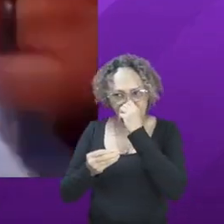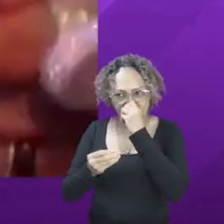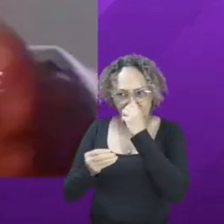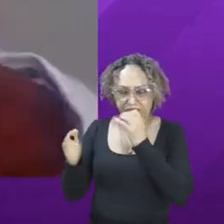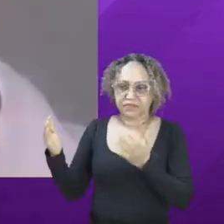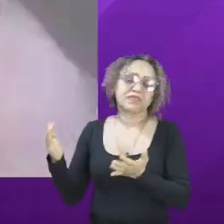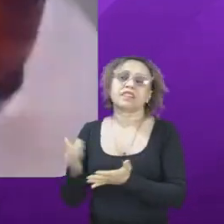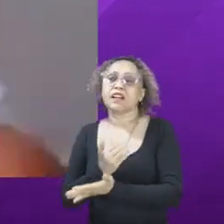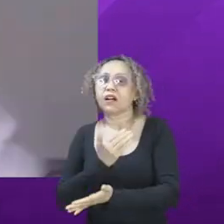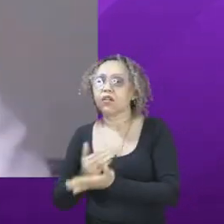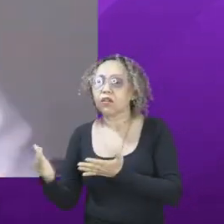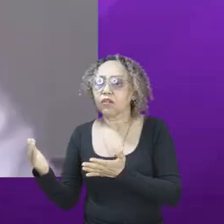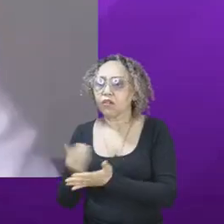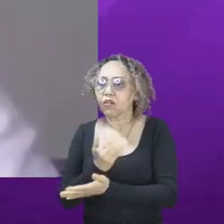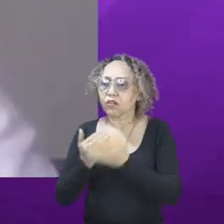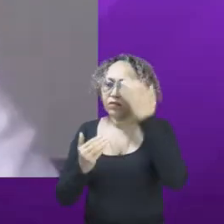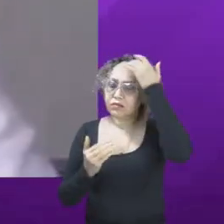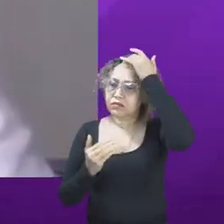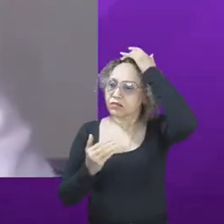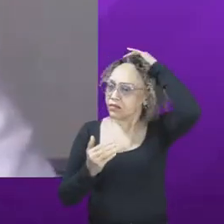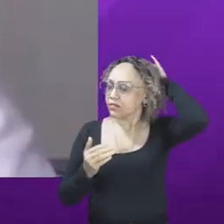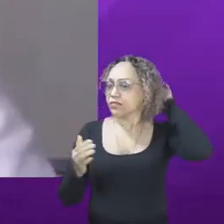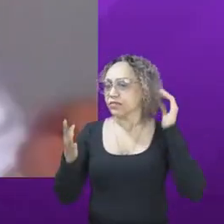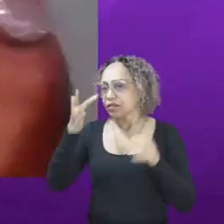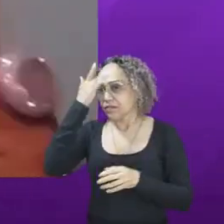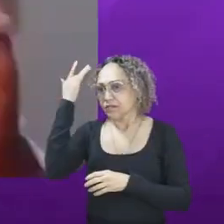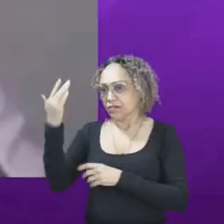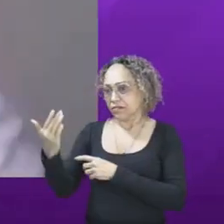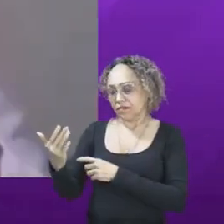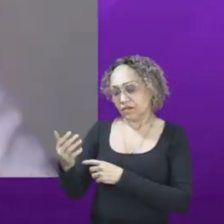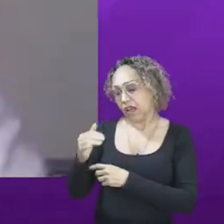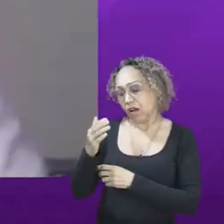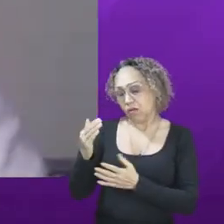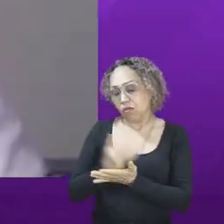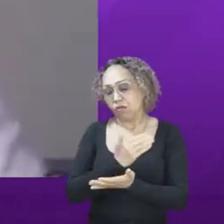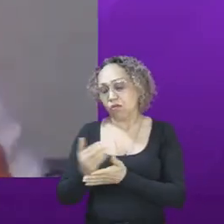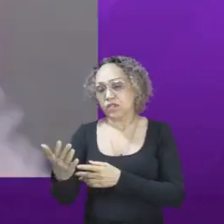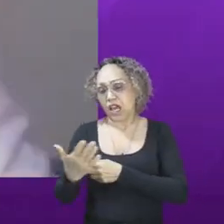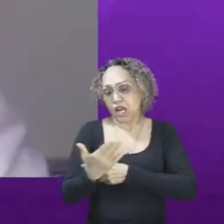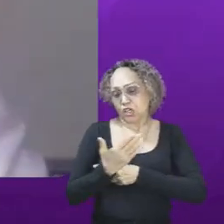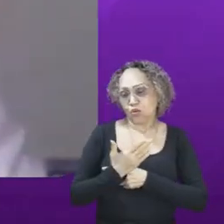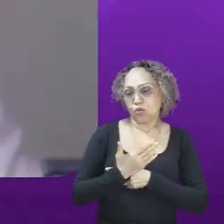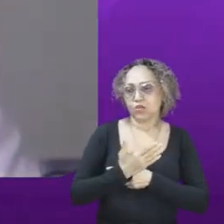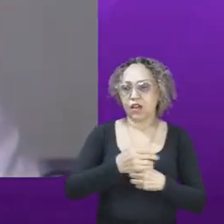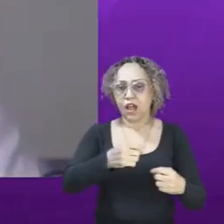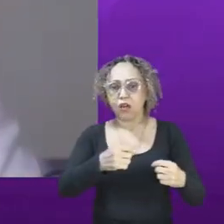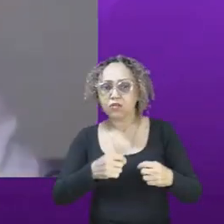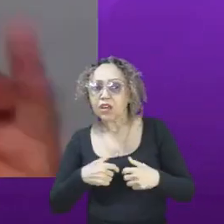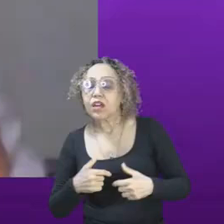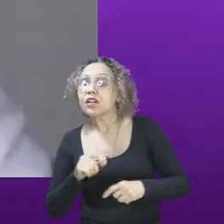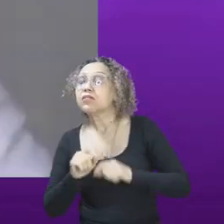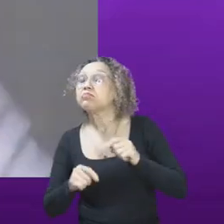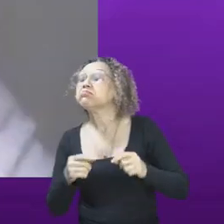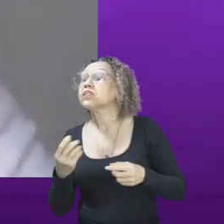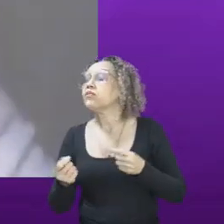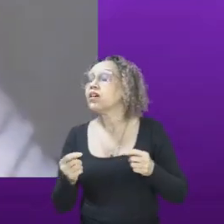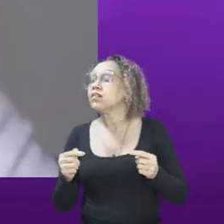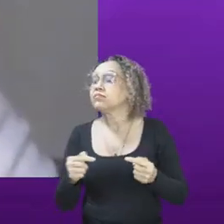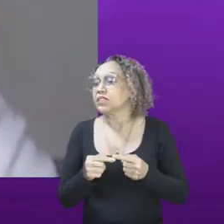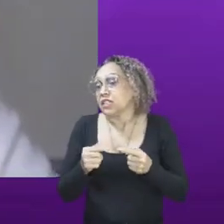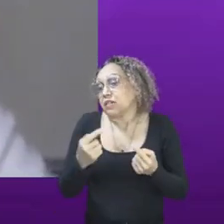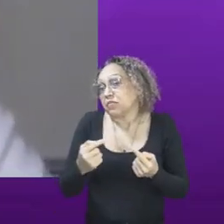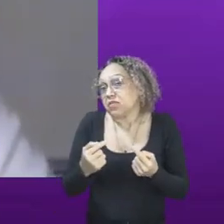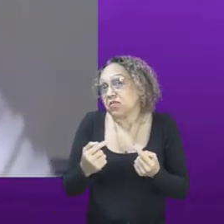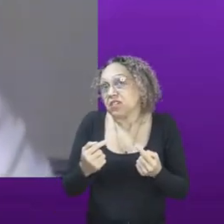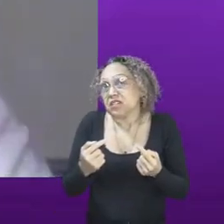determinadas ações de oferecimento de ajuda e de auxílio tem a ver, na verdade, com desmerecimento, né, de